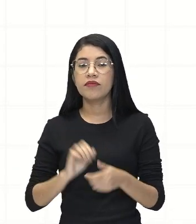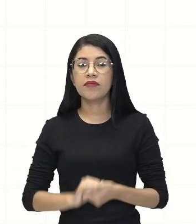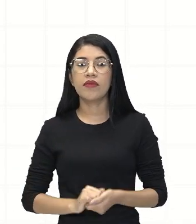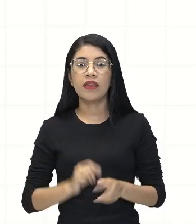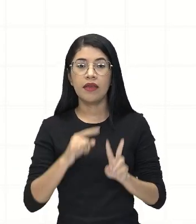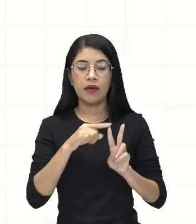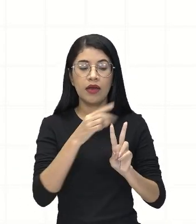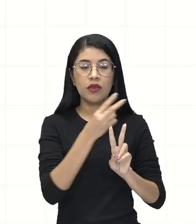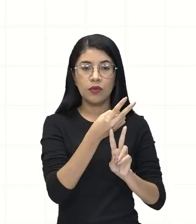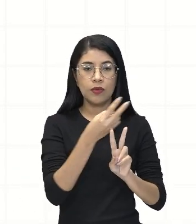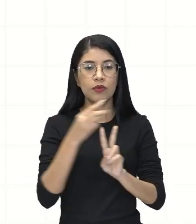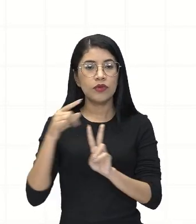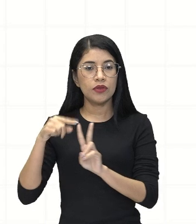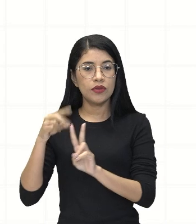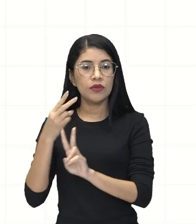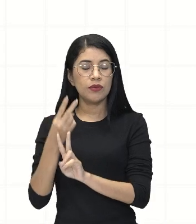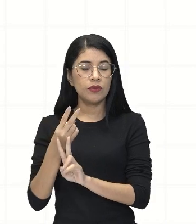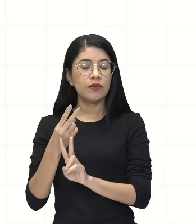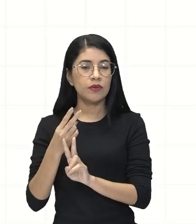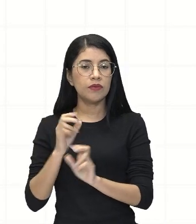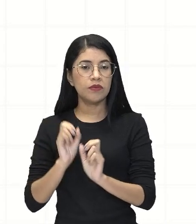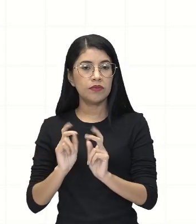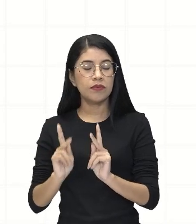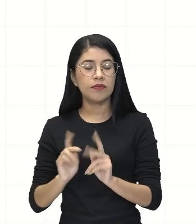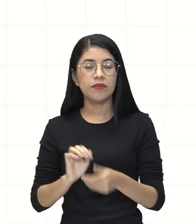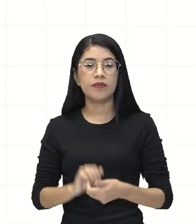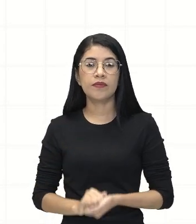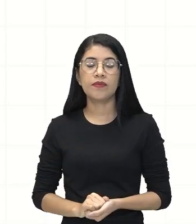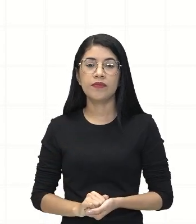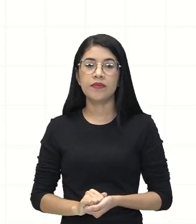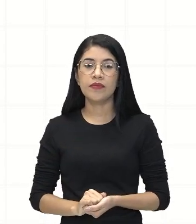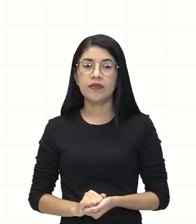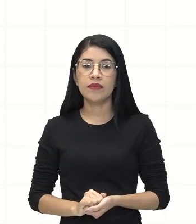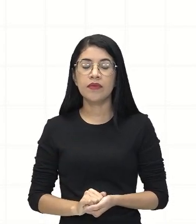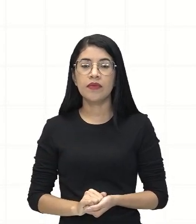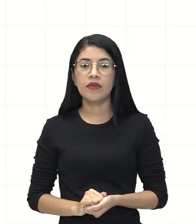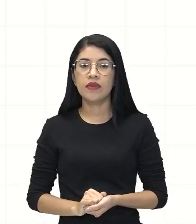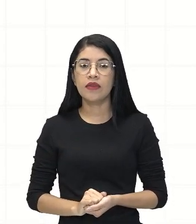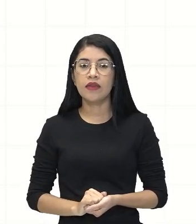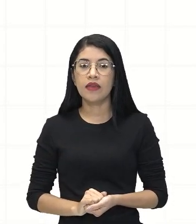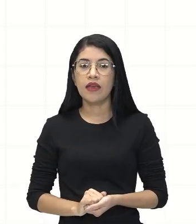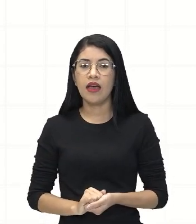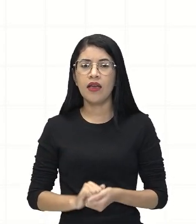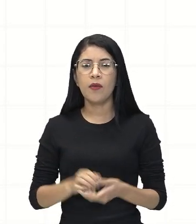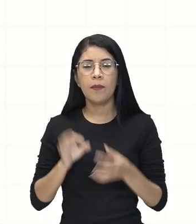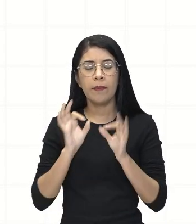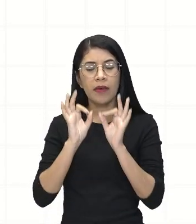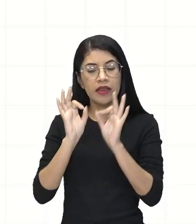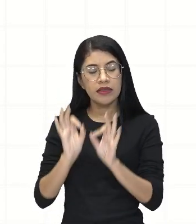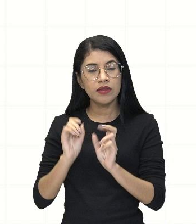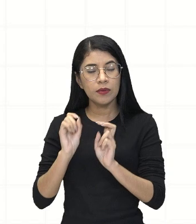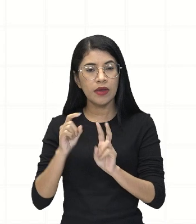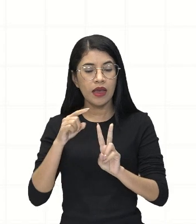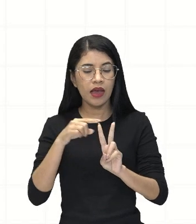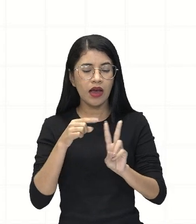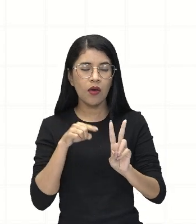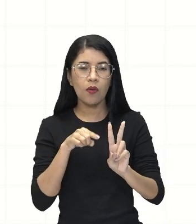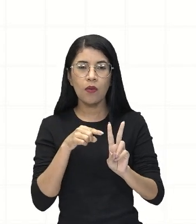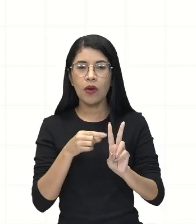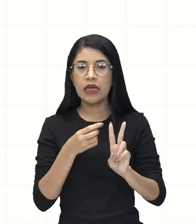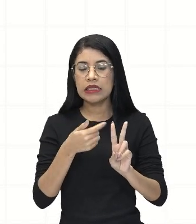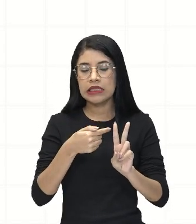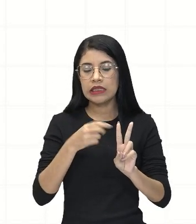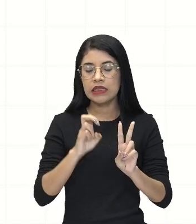né? Então, como tudo é 2, o que é que eu vou fazer? Eu vou ter que deixar, vou ver quem é o radicando que é maior. No caso, 75 é maior